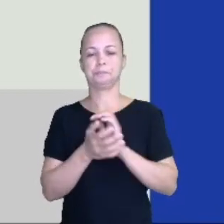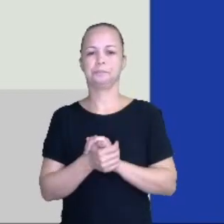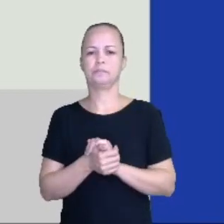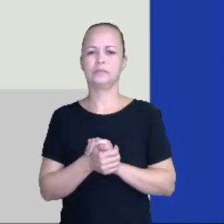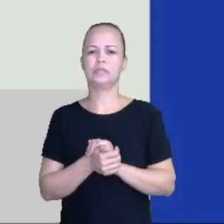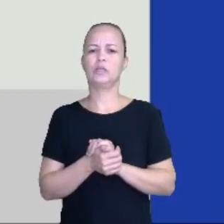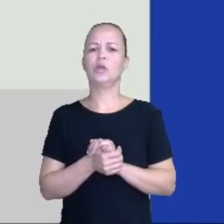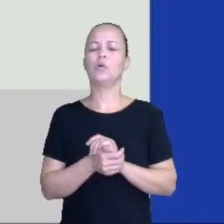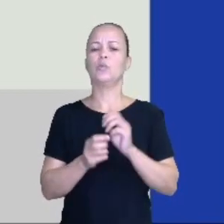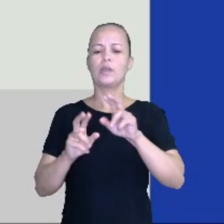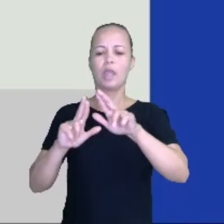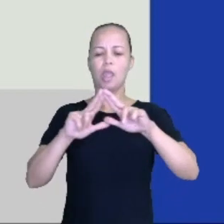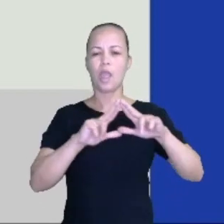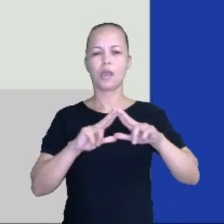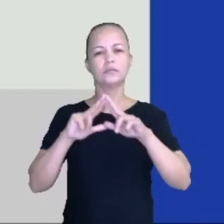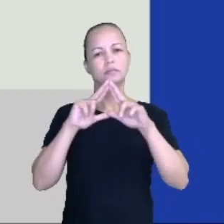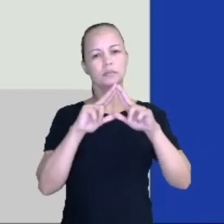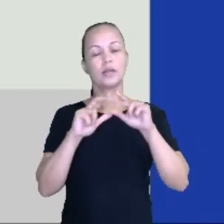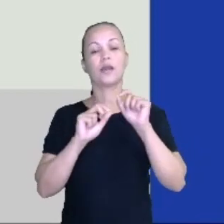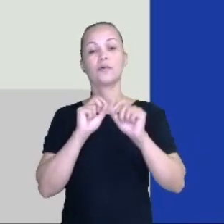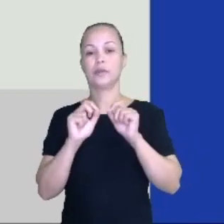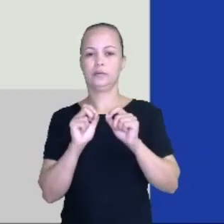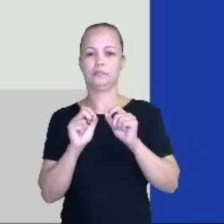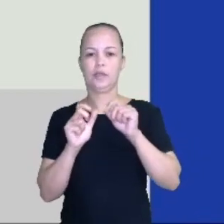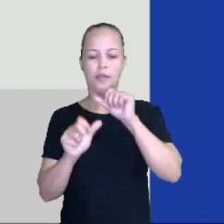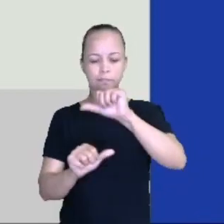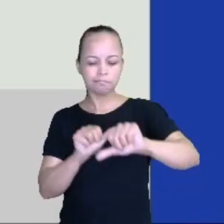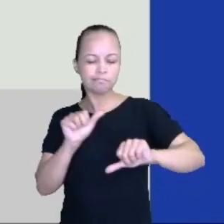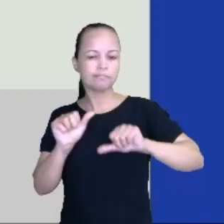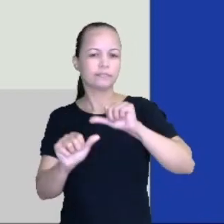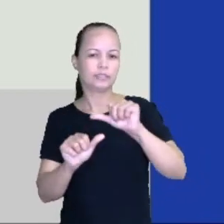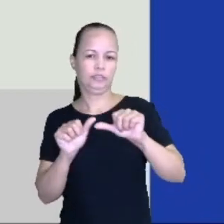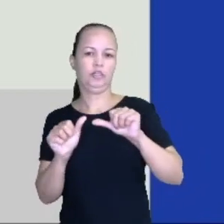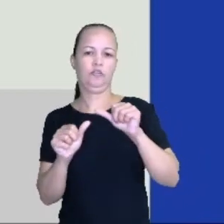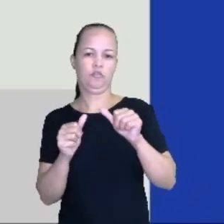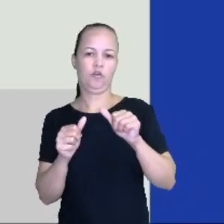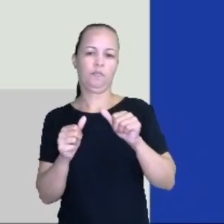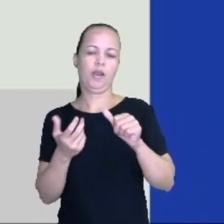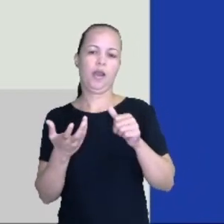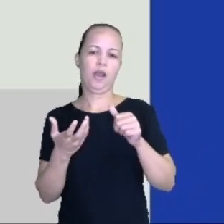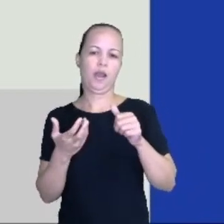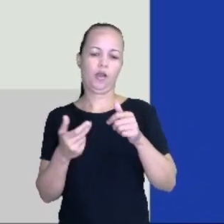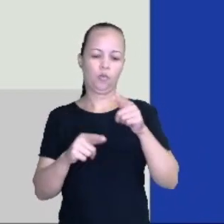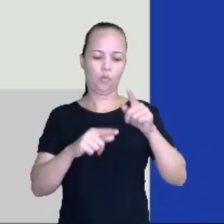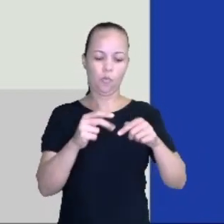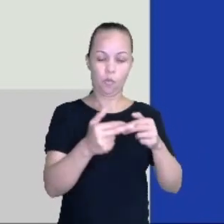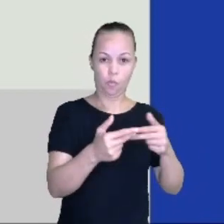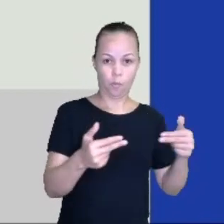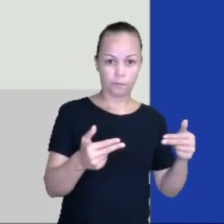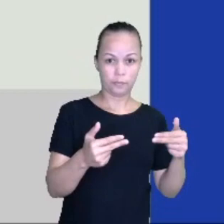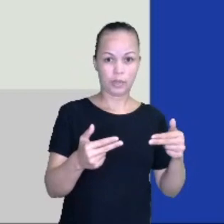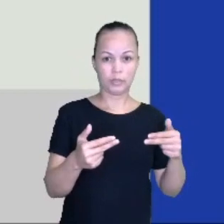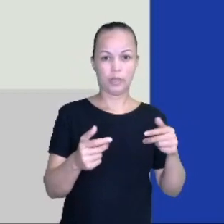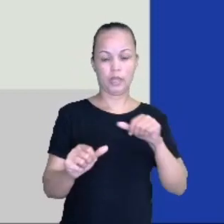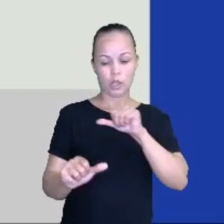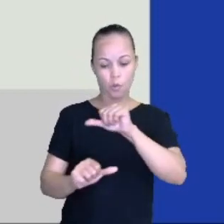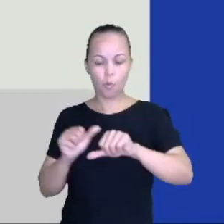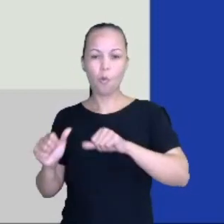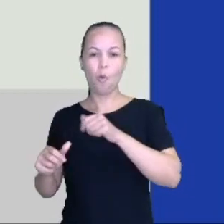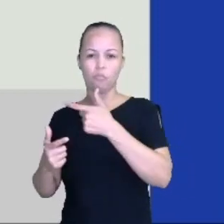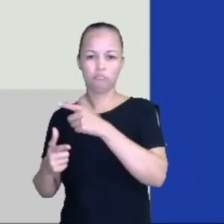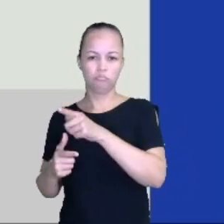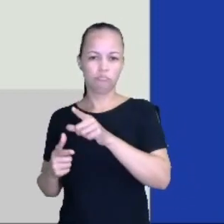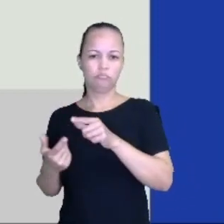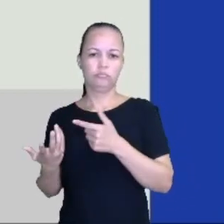E o que é reciclar? Já reciclar é transformar um material em outro